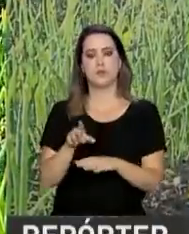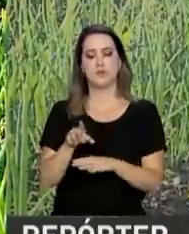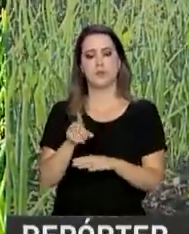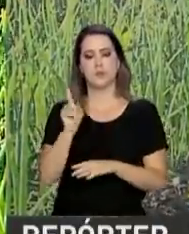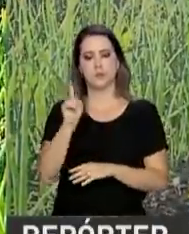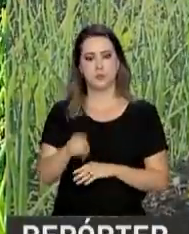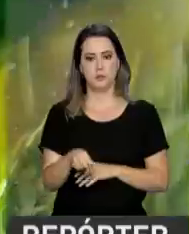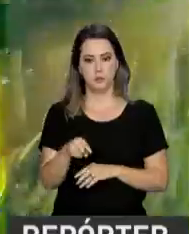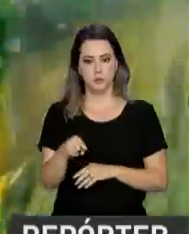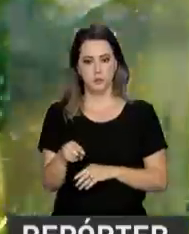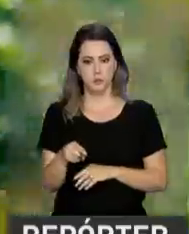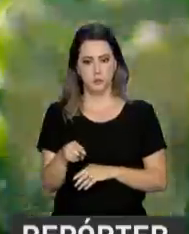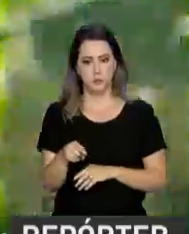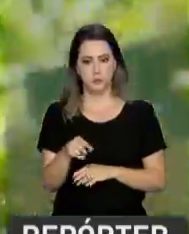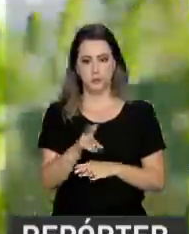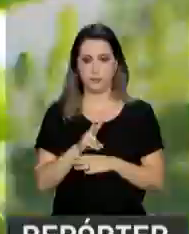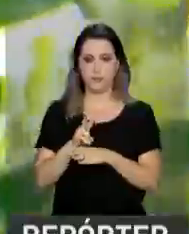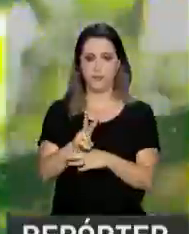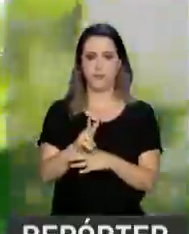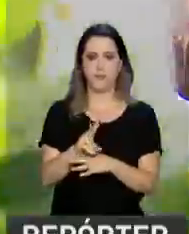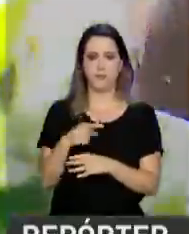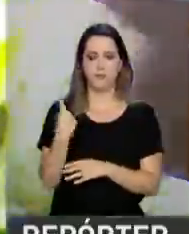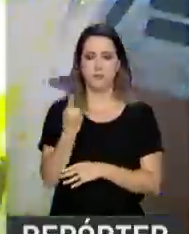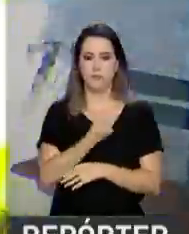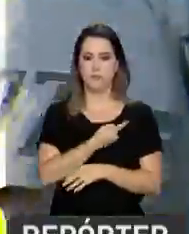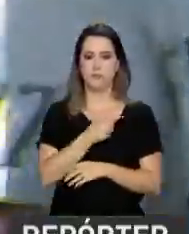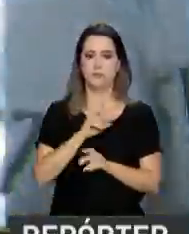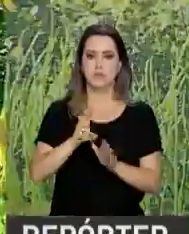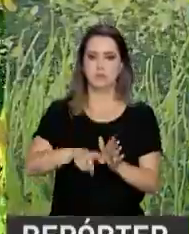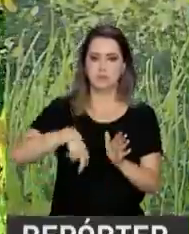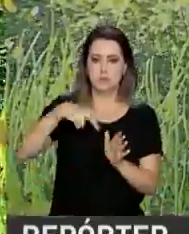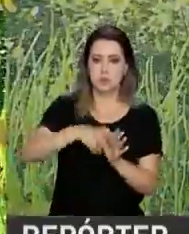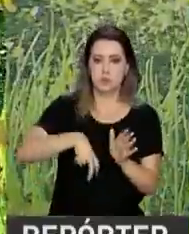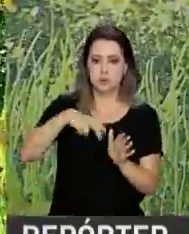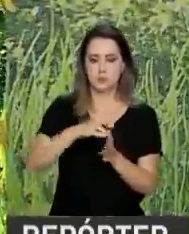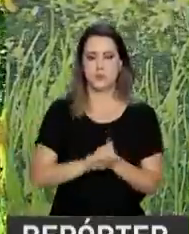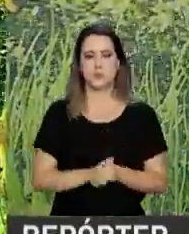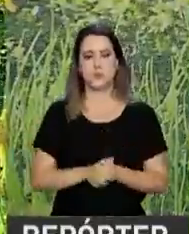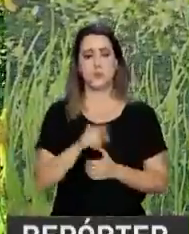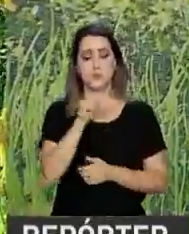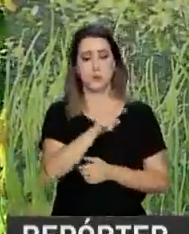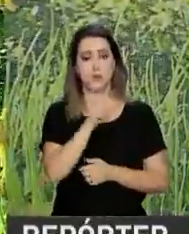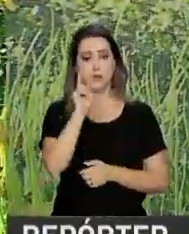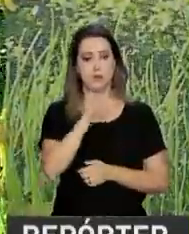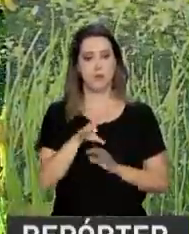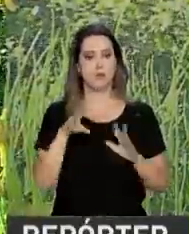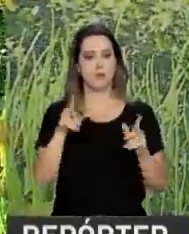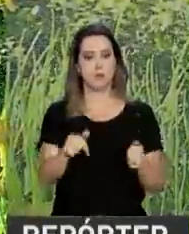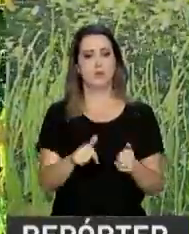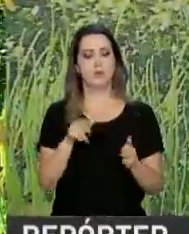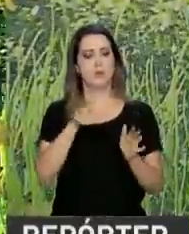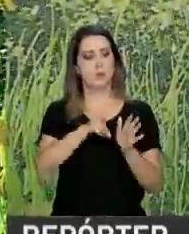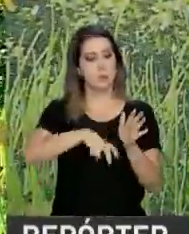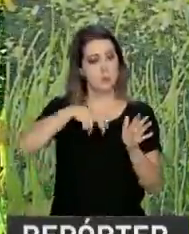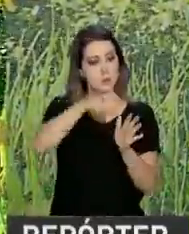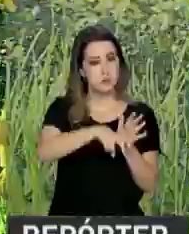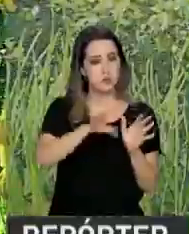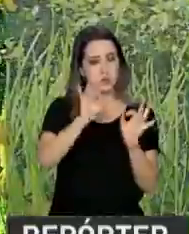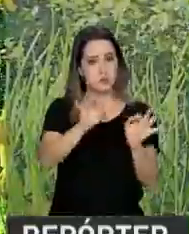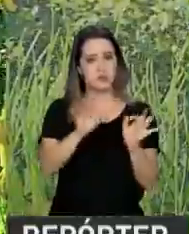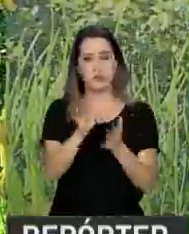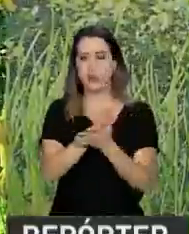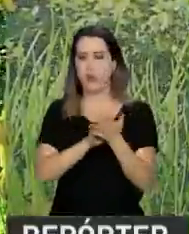é financiando a nossa produção ea roça do william é toda agroecológica